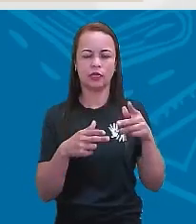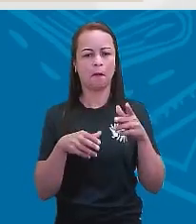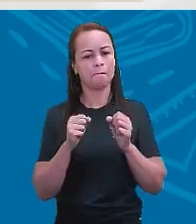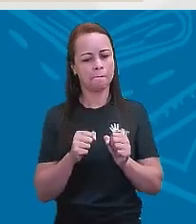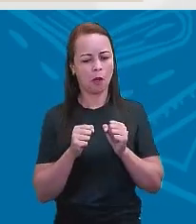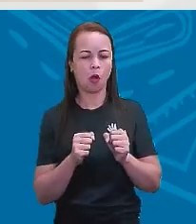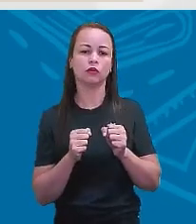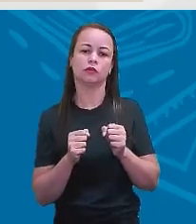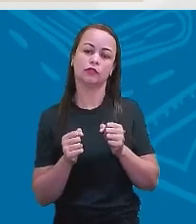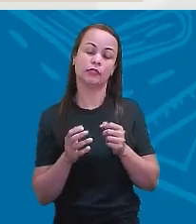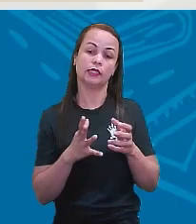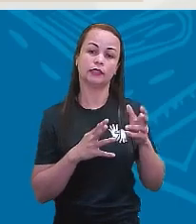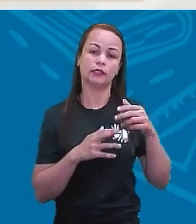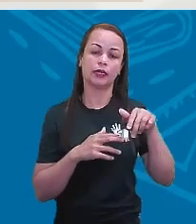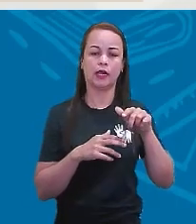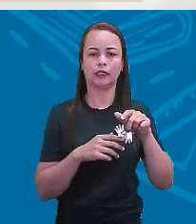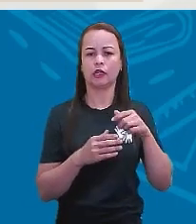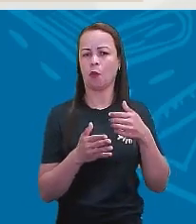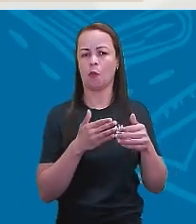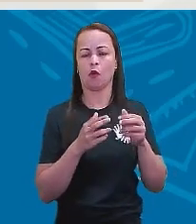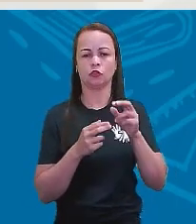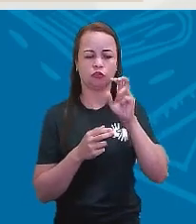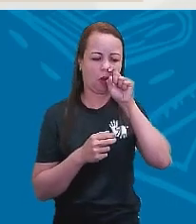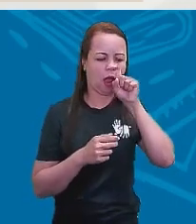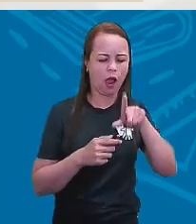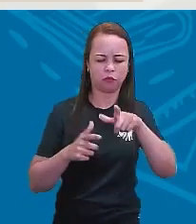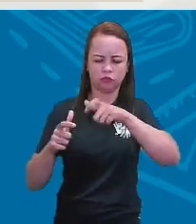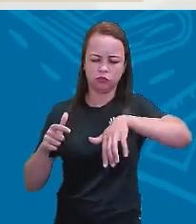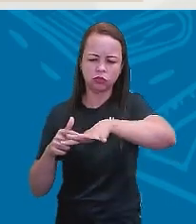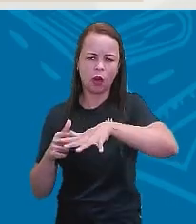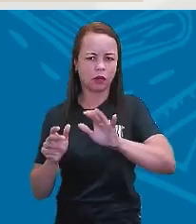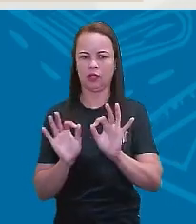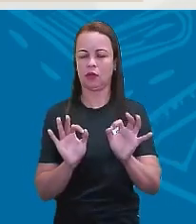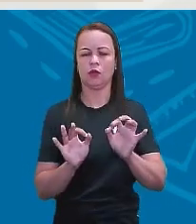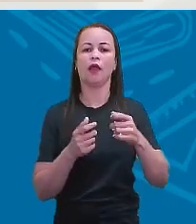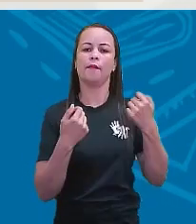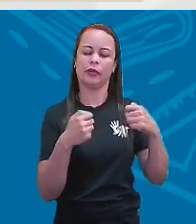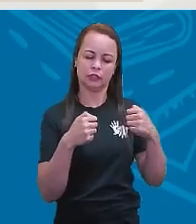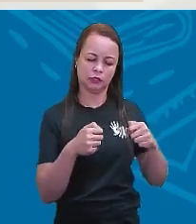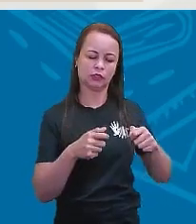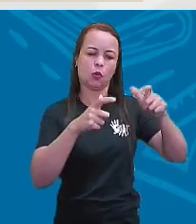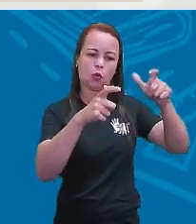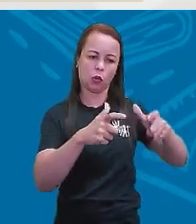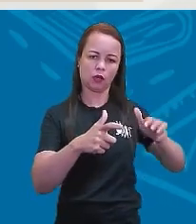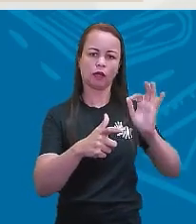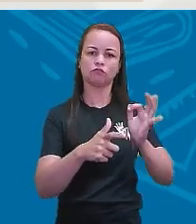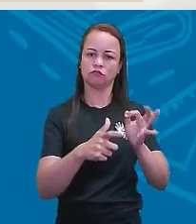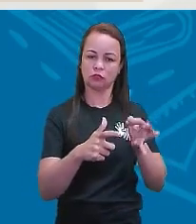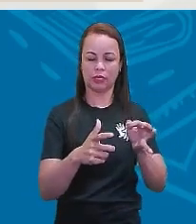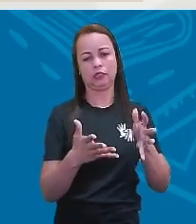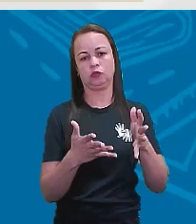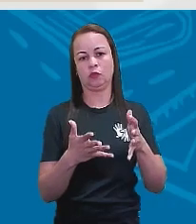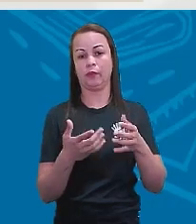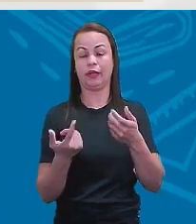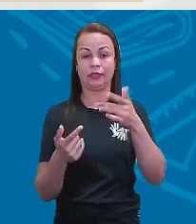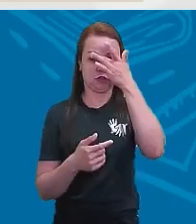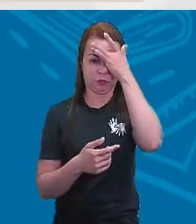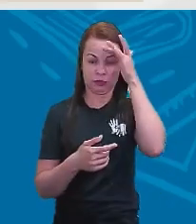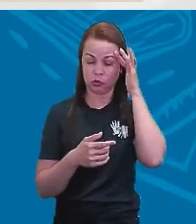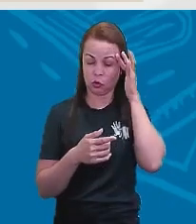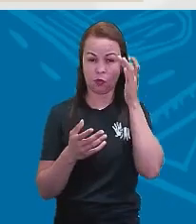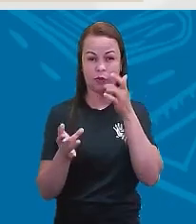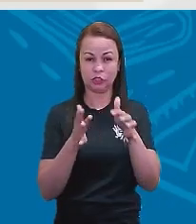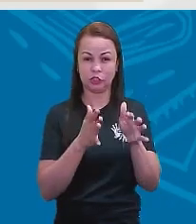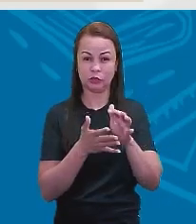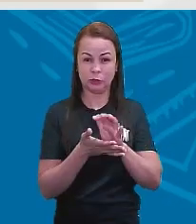pode jogar tudo em qualquer lugar. Todo lixo que a gente joga tem que ter um destino certo, para não machucar as pessoas, para